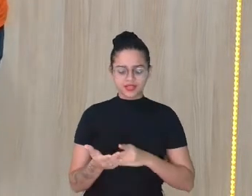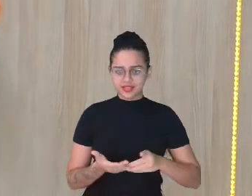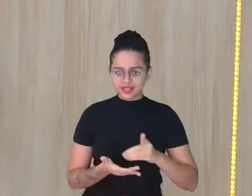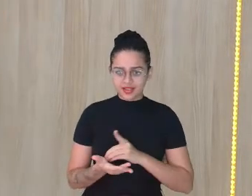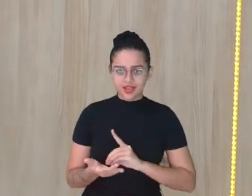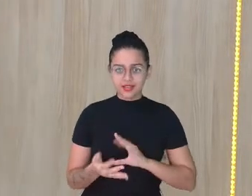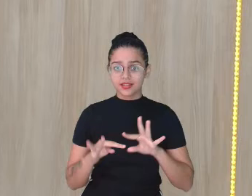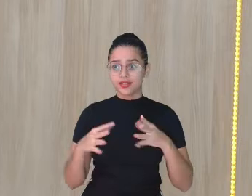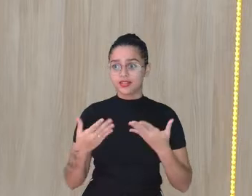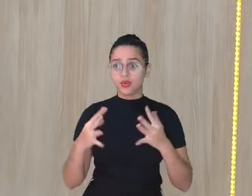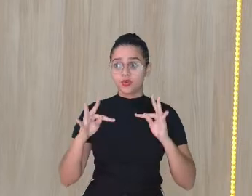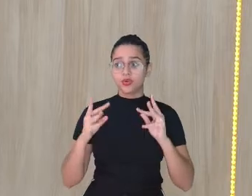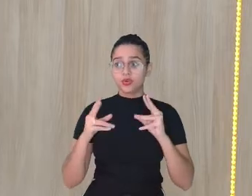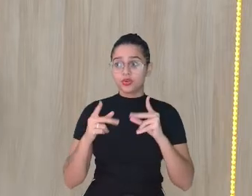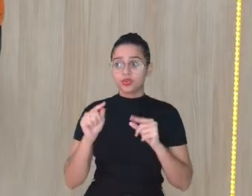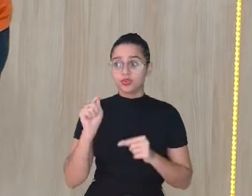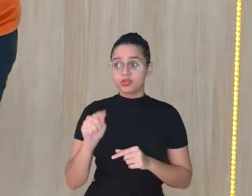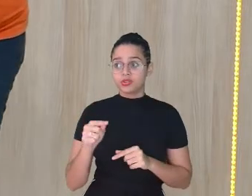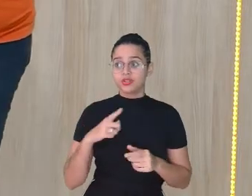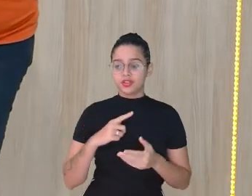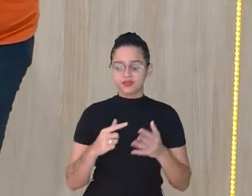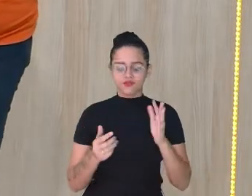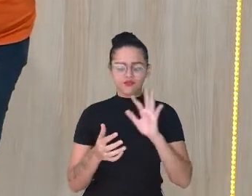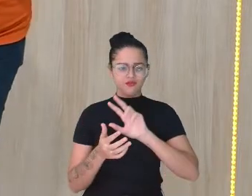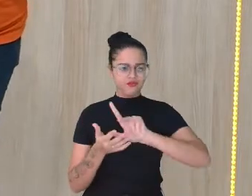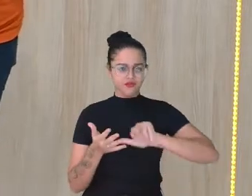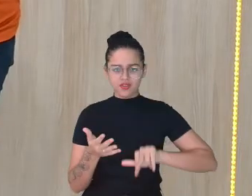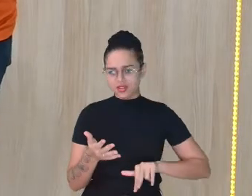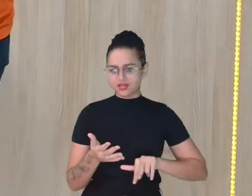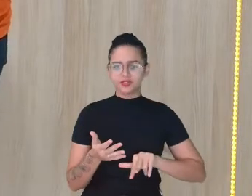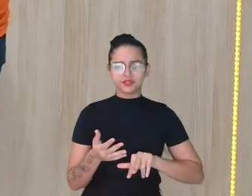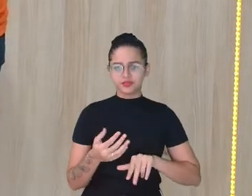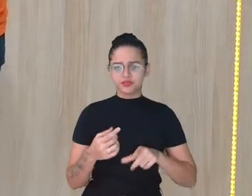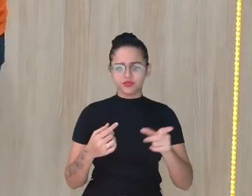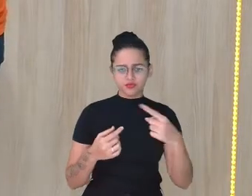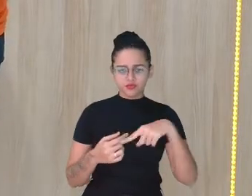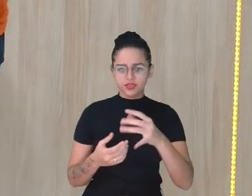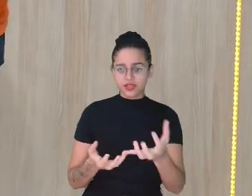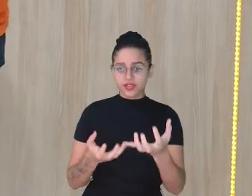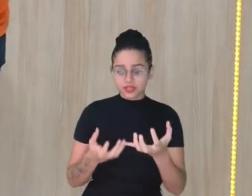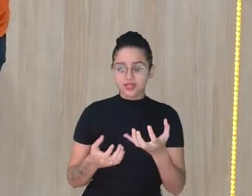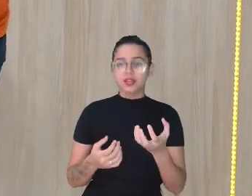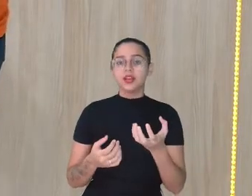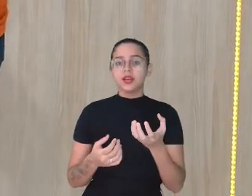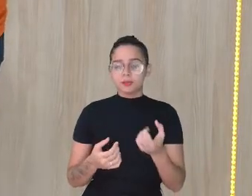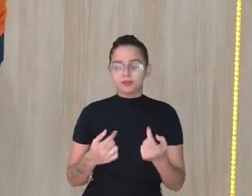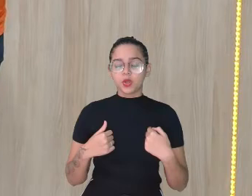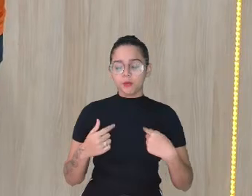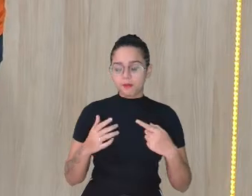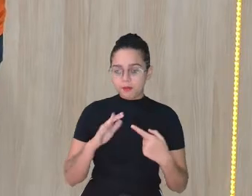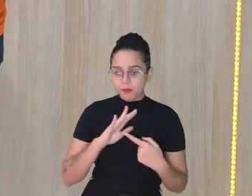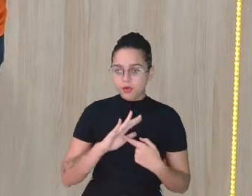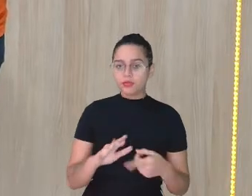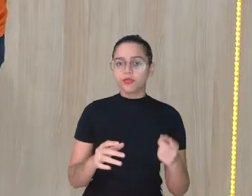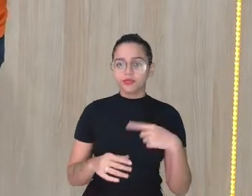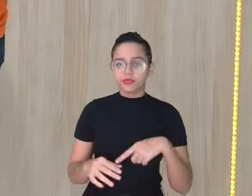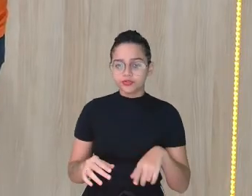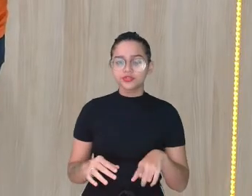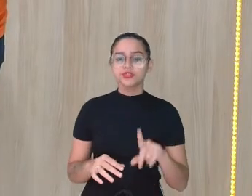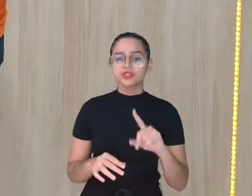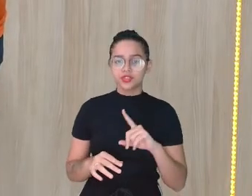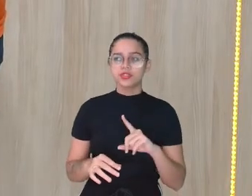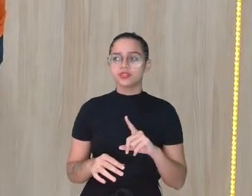Design. Então, tudo isso, né? Tem vários, né? Se vocês quiserem, depois eu trago